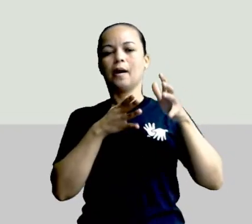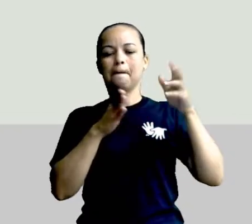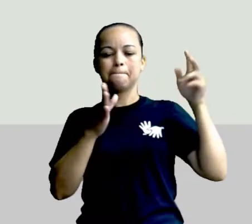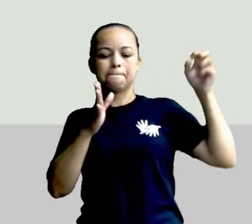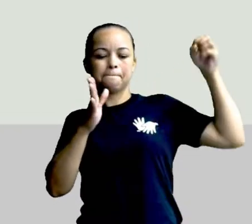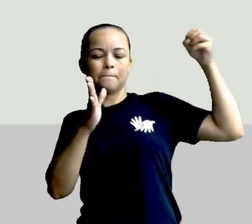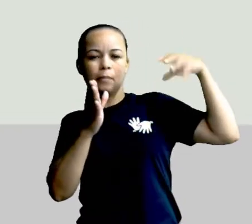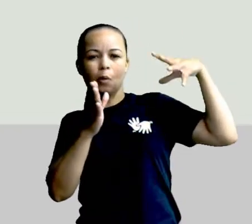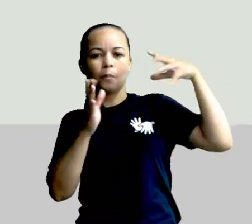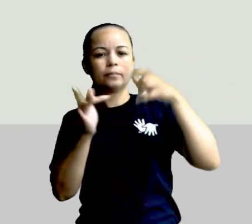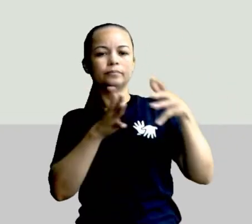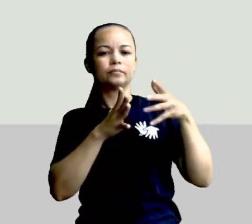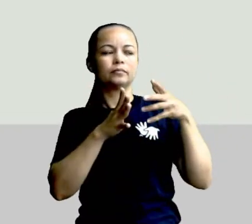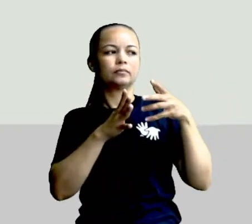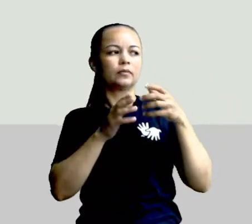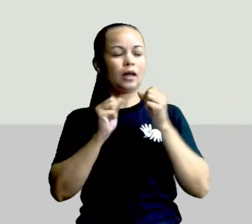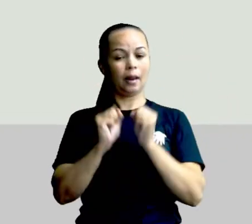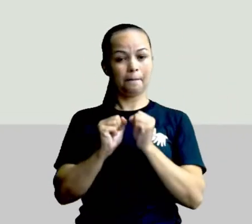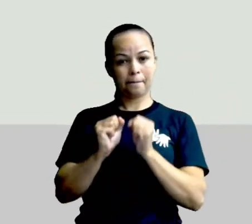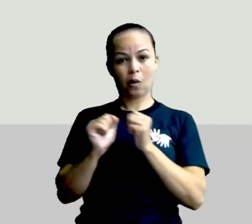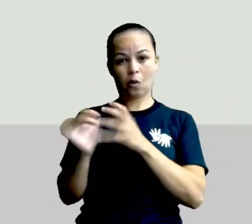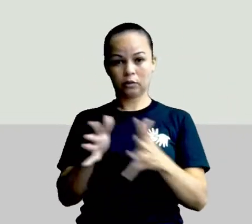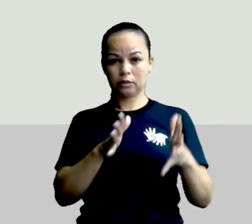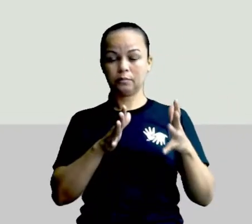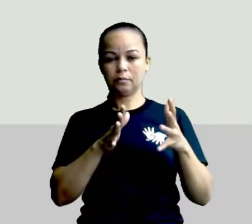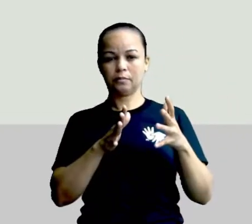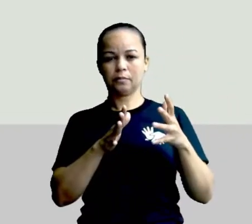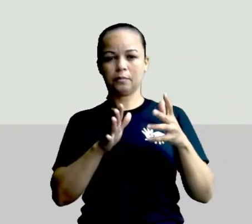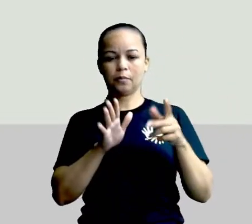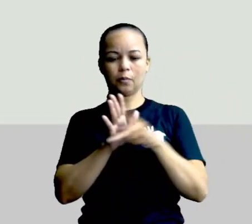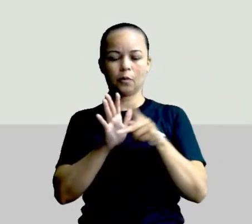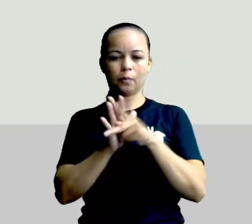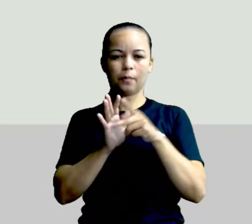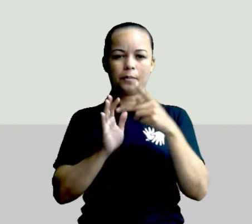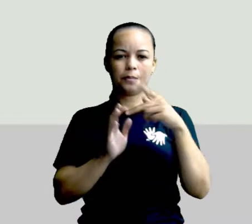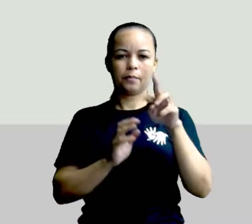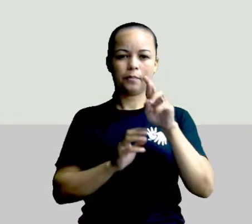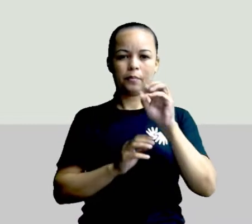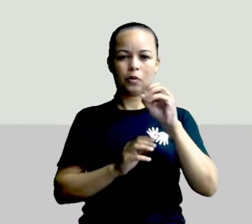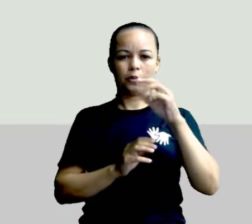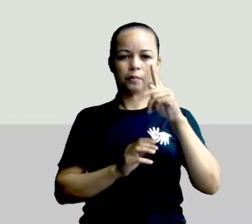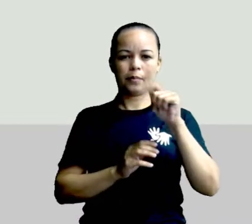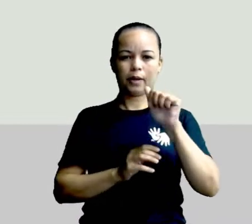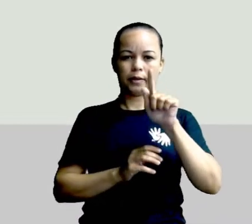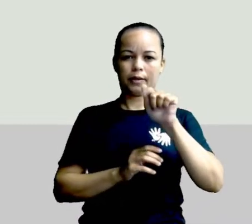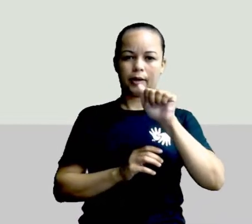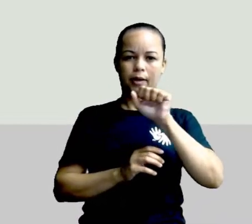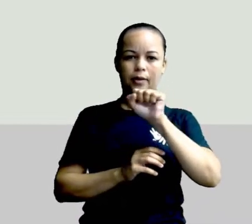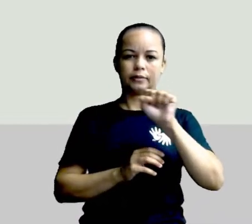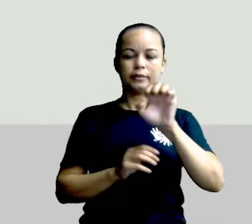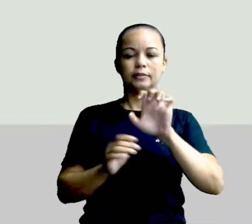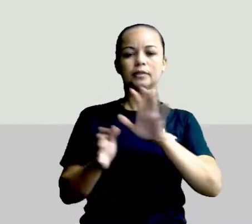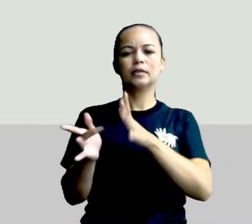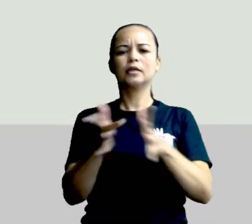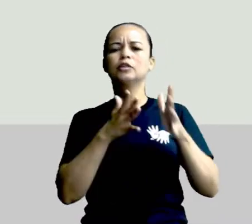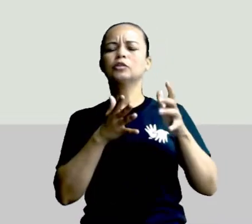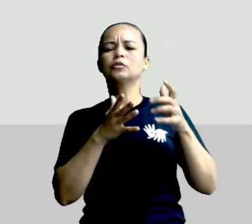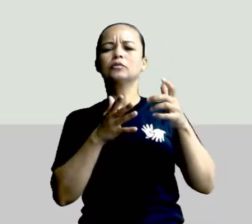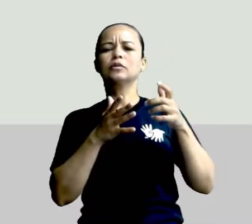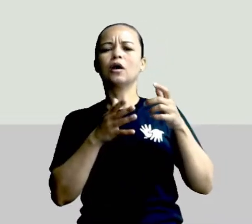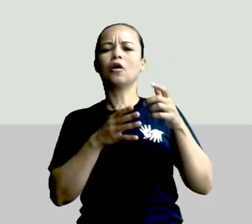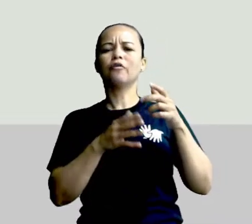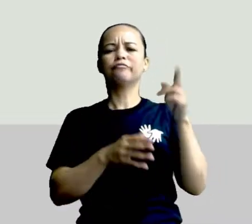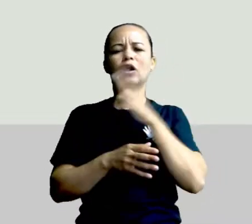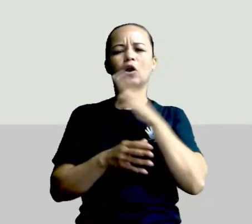propagação da luz. A luz pode propagar-se no vácuo, tá? Como outros meios também. E